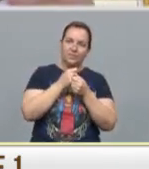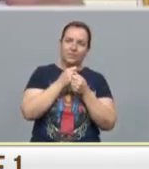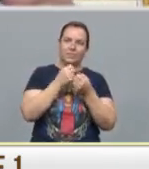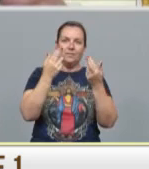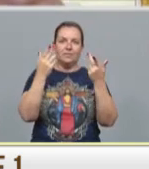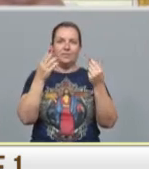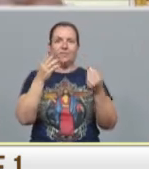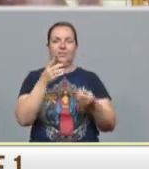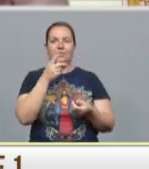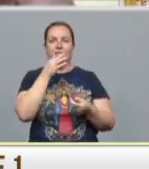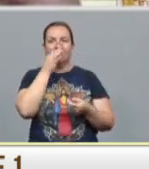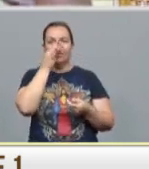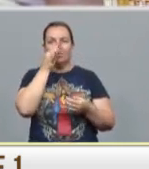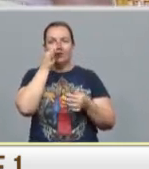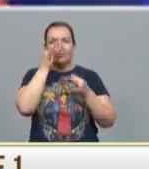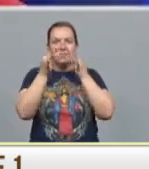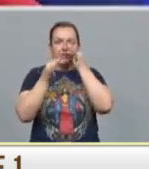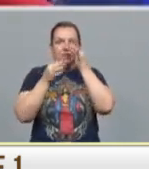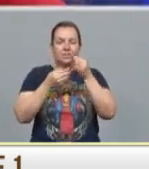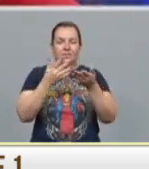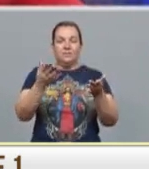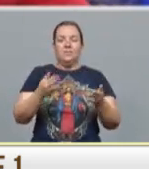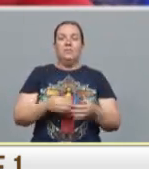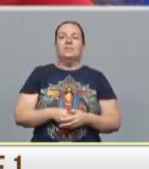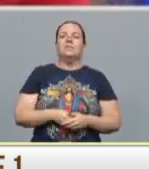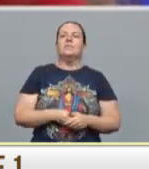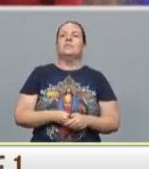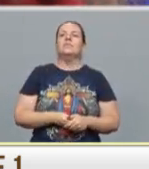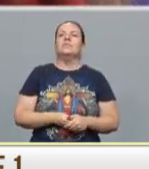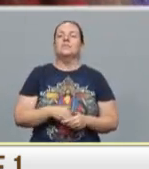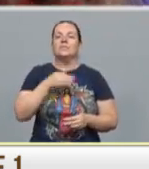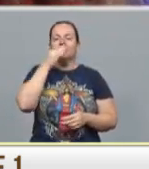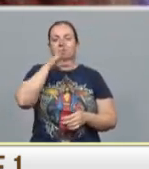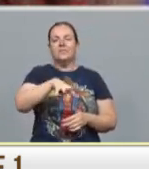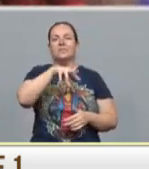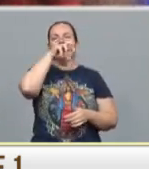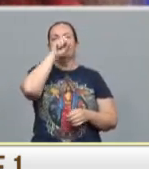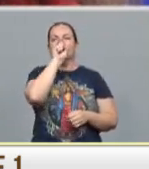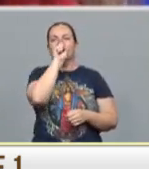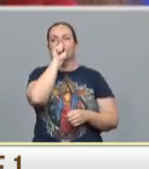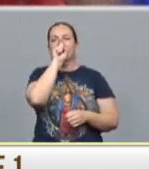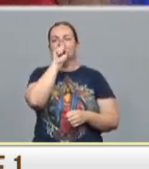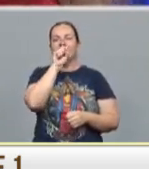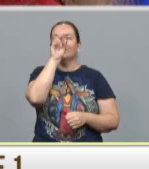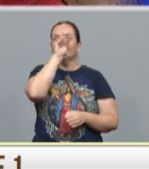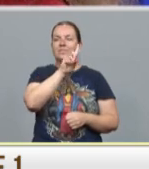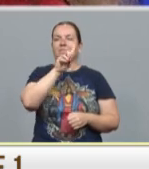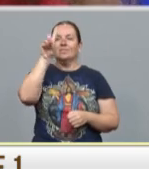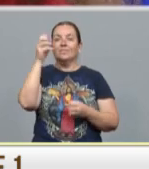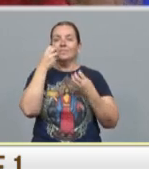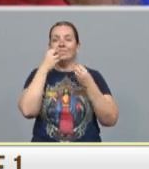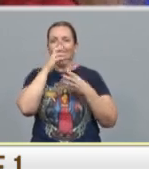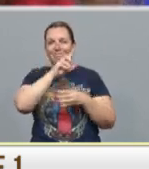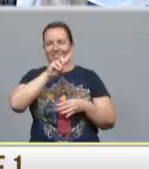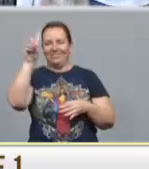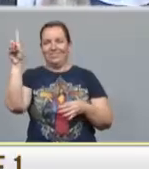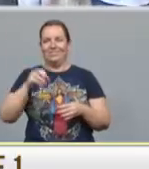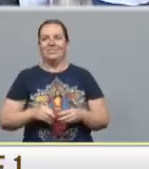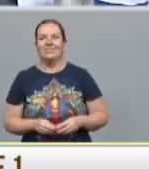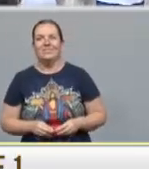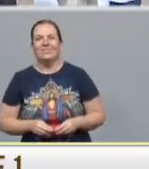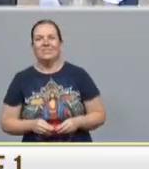essas flores, e que exale, como elas, um perfume agradável a Deus.